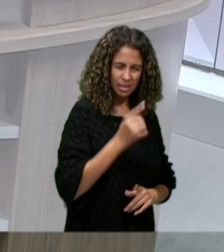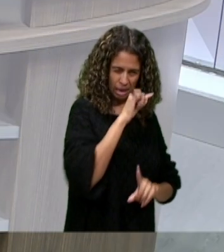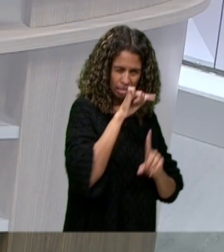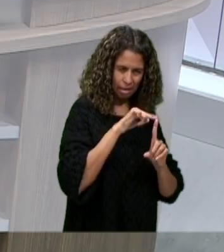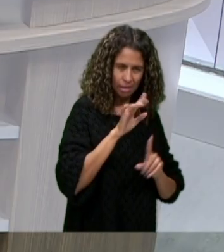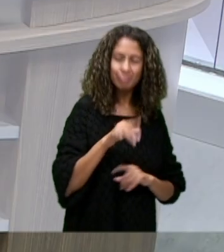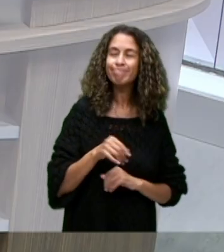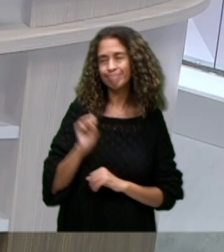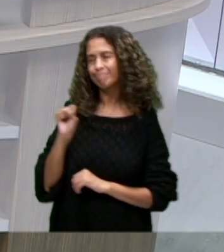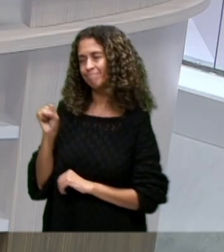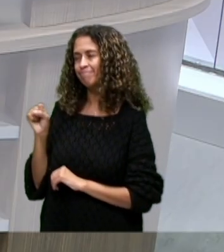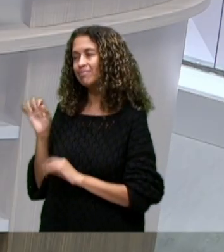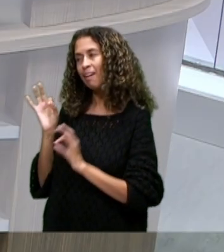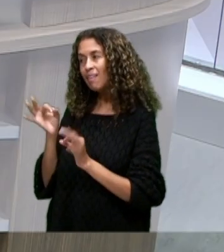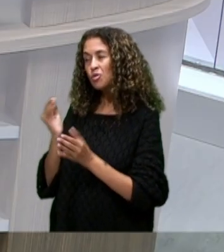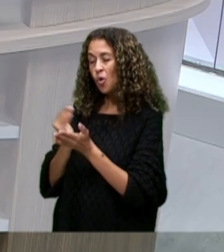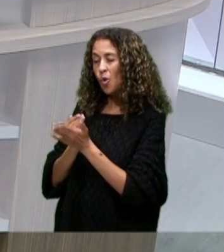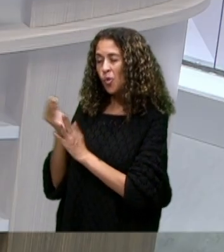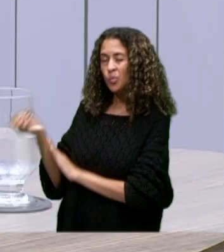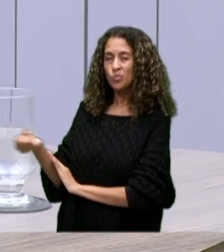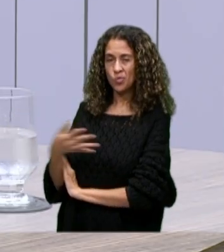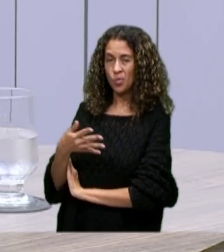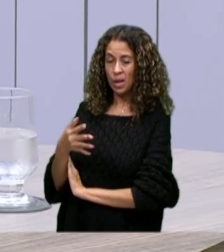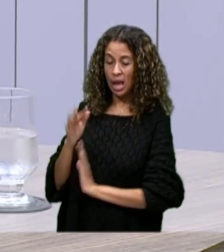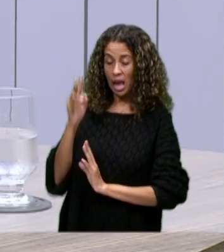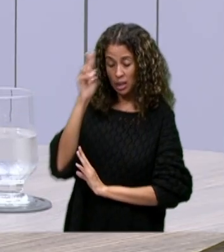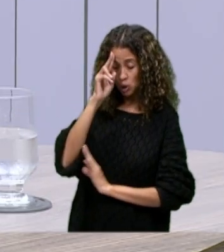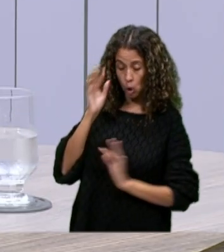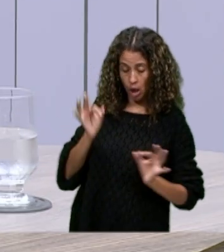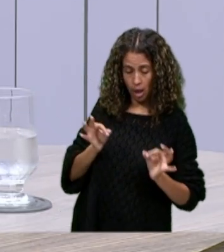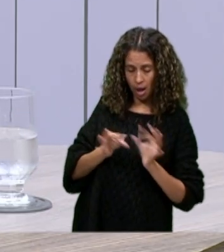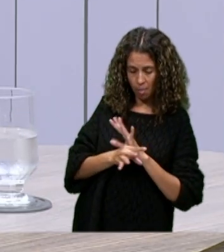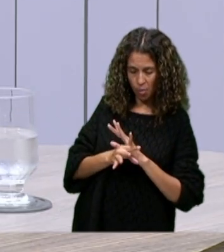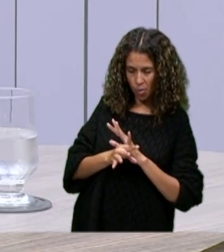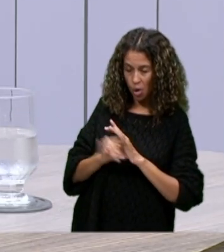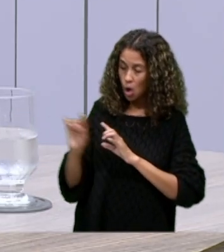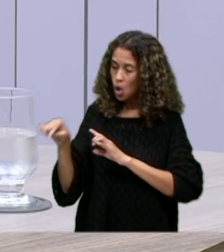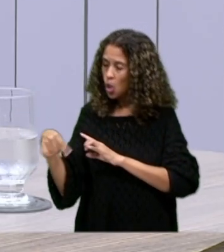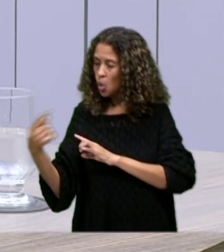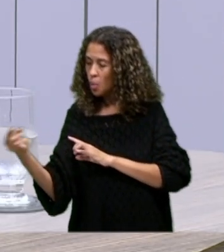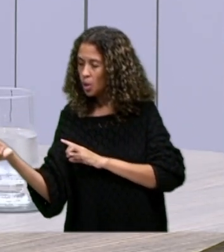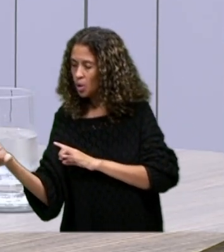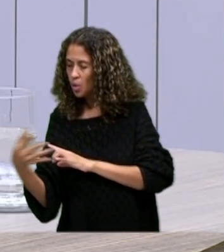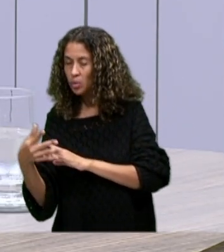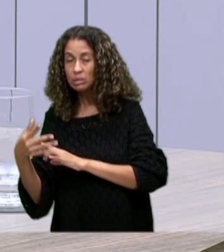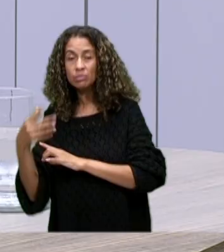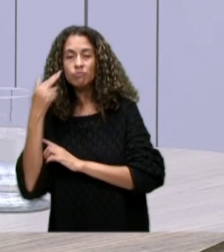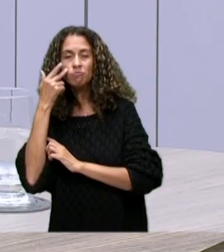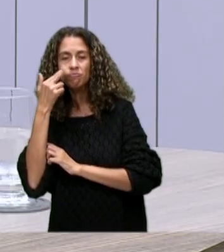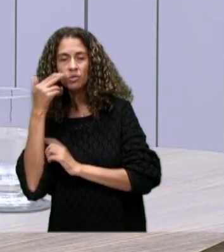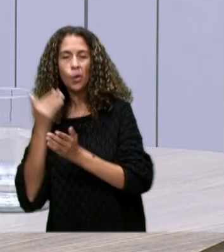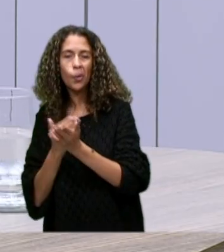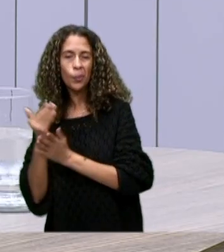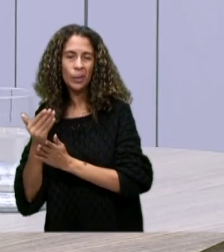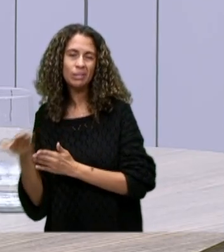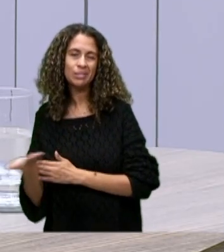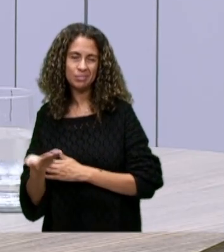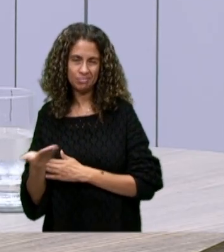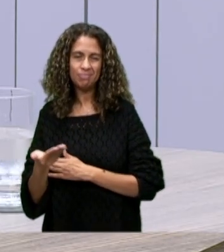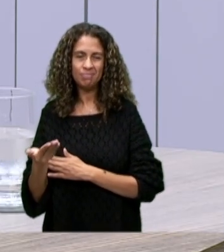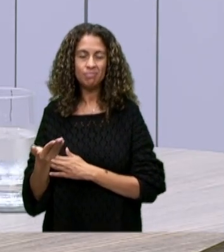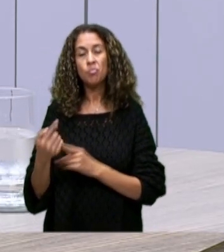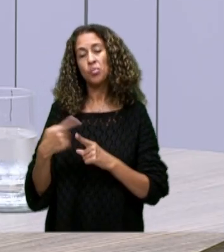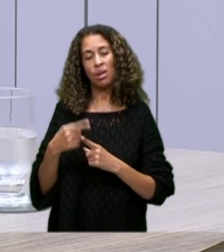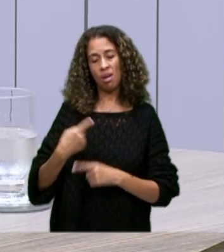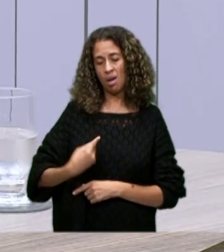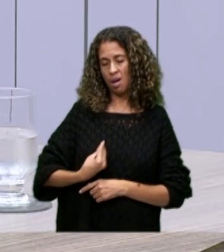ideia, fazer um novo começo. O fim daquela história para o começo de uma outra história melhor. Porque essa história que a gente está vivendo,